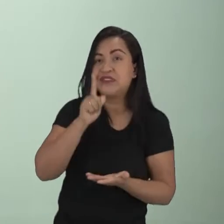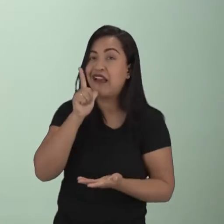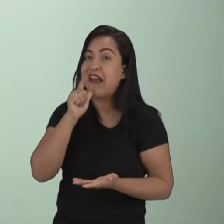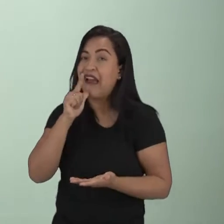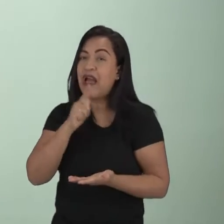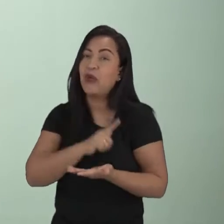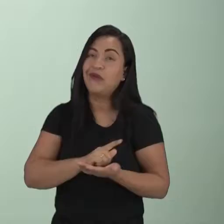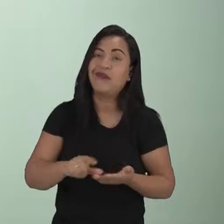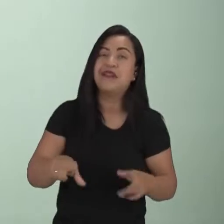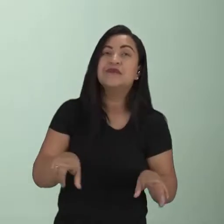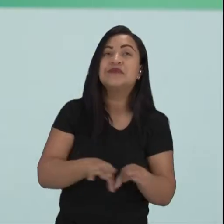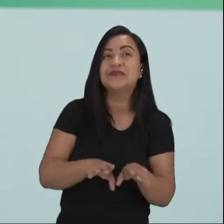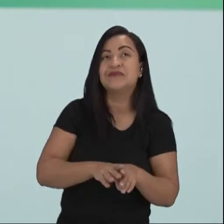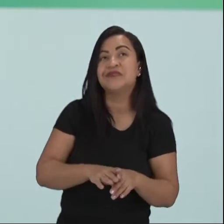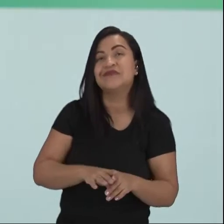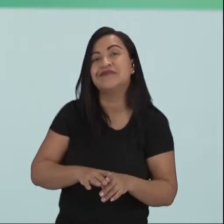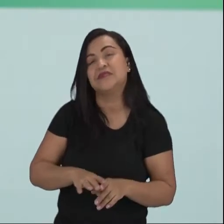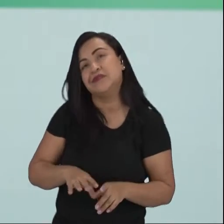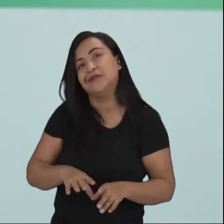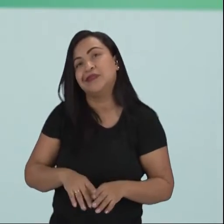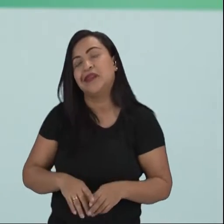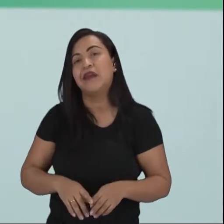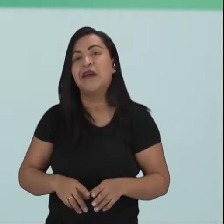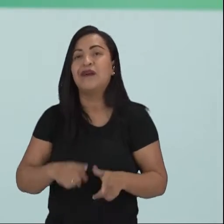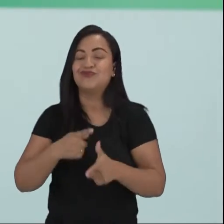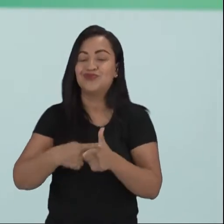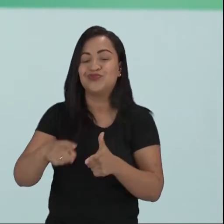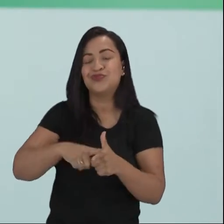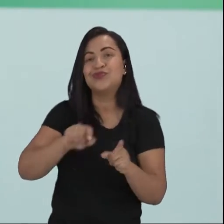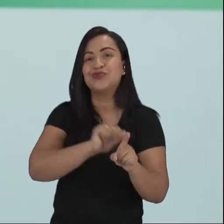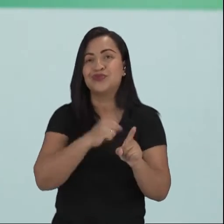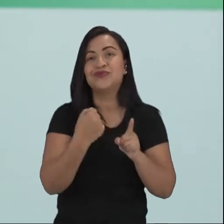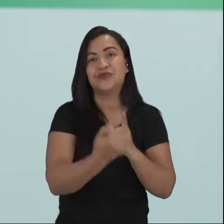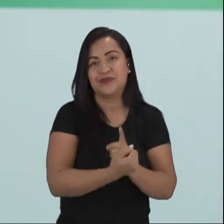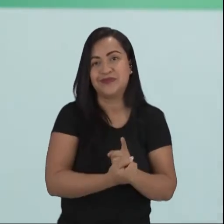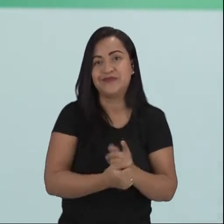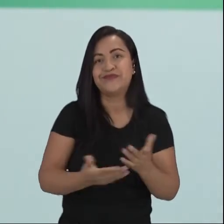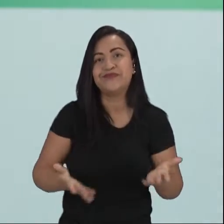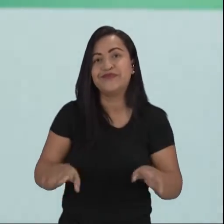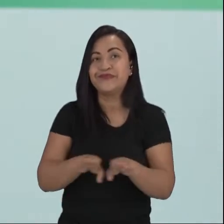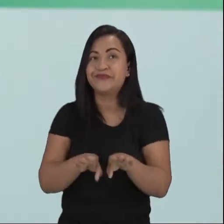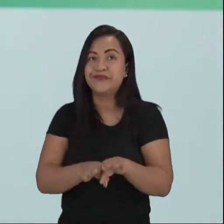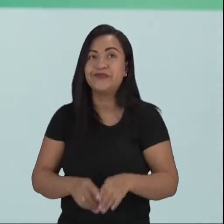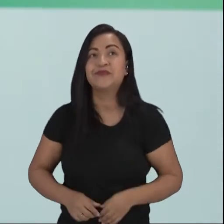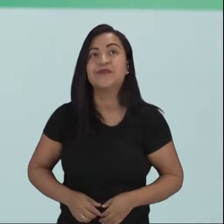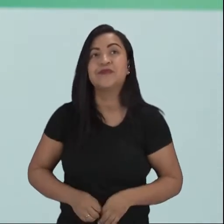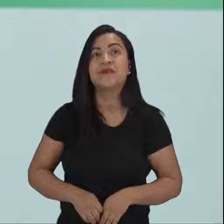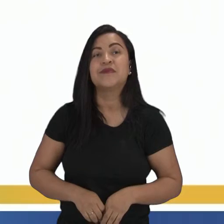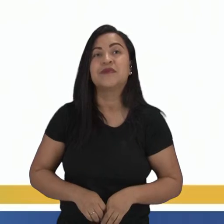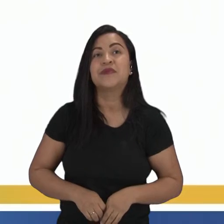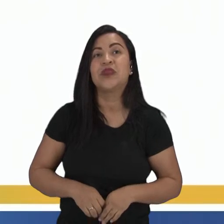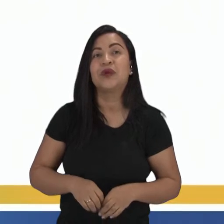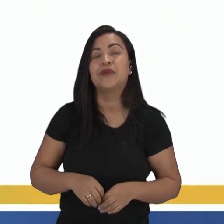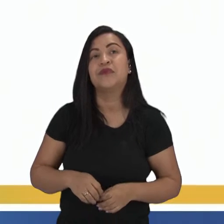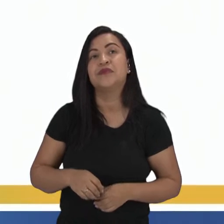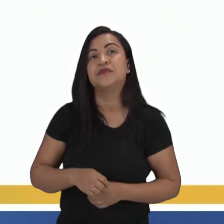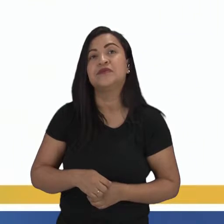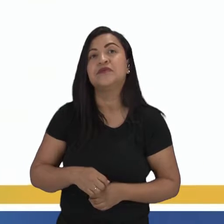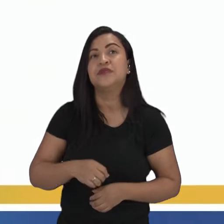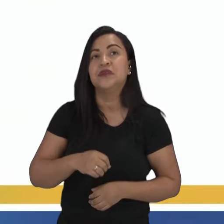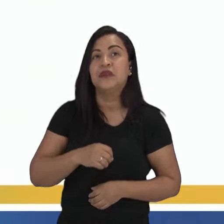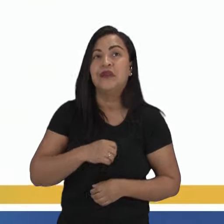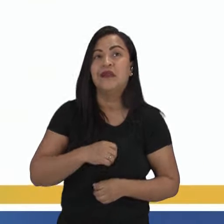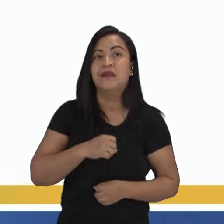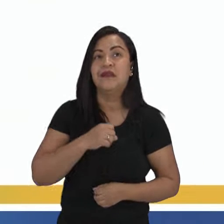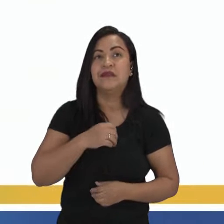demais as questões sociais do nosso dia a dia, que é o foco da nossa aula hoje, queridos. Nós temos aí a tuberculose, que também afeta aí